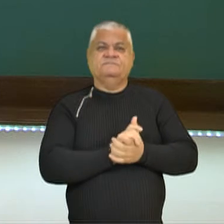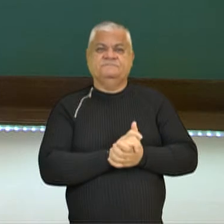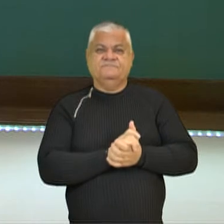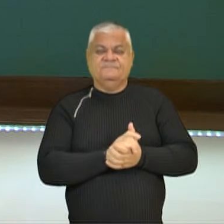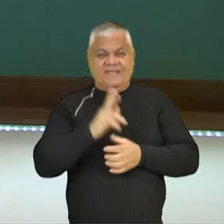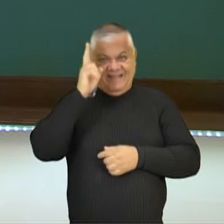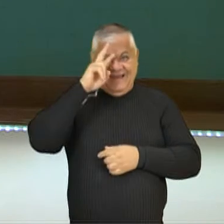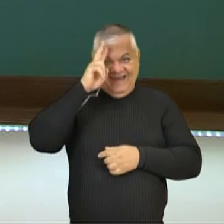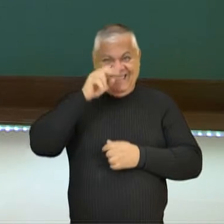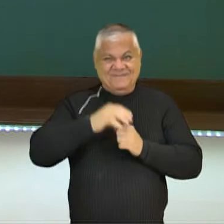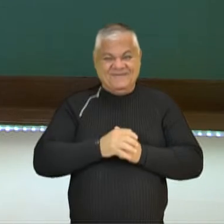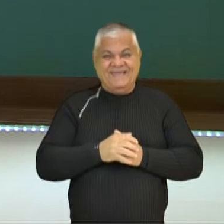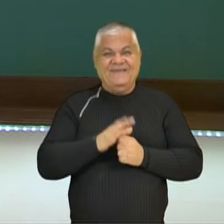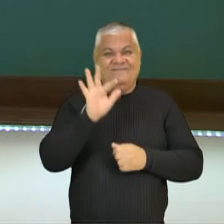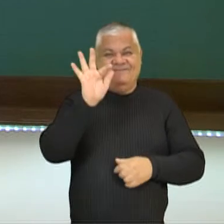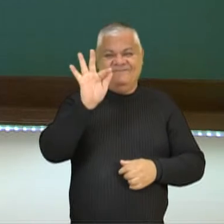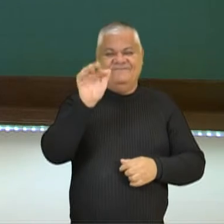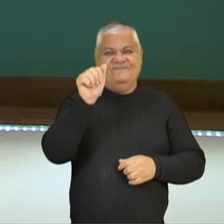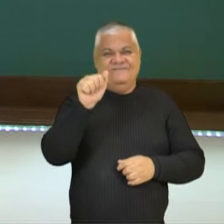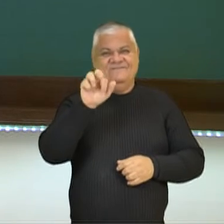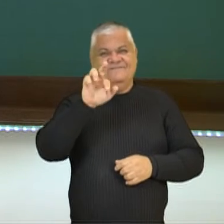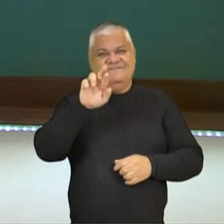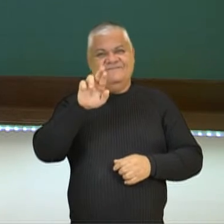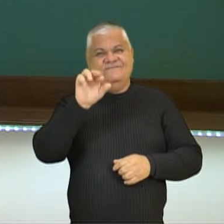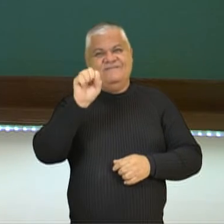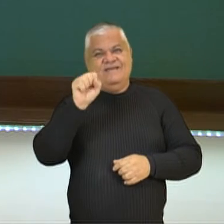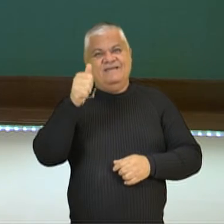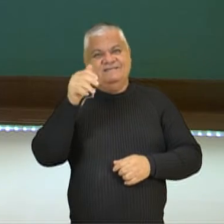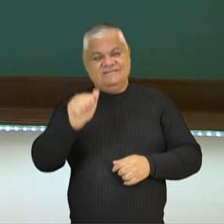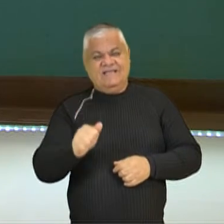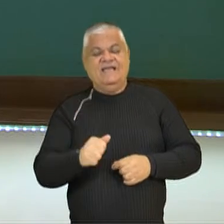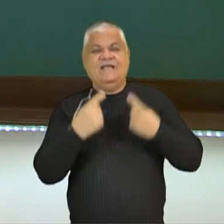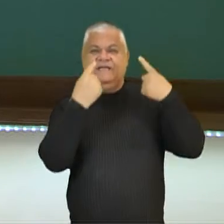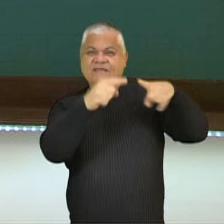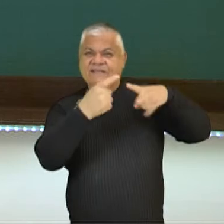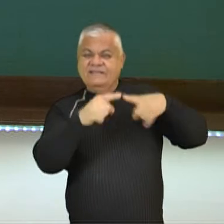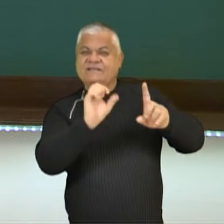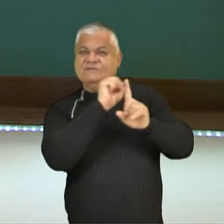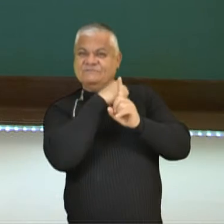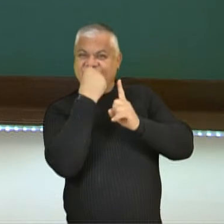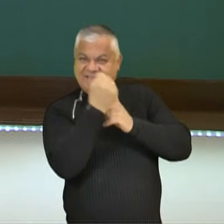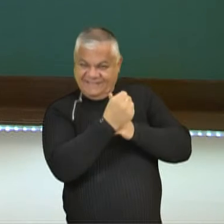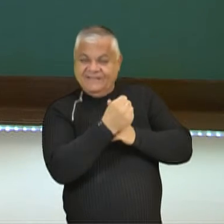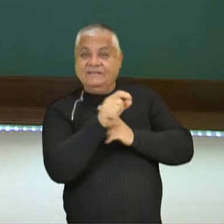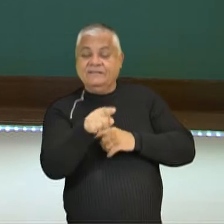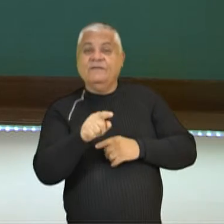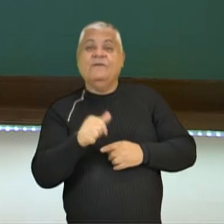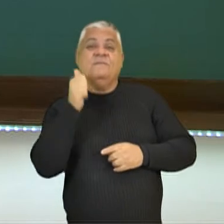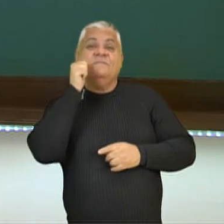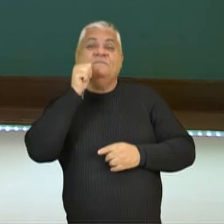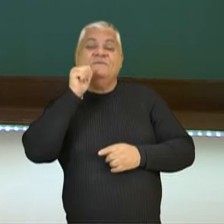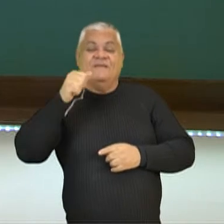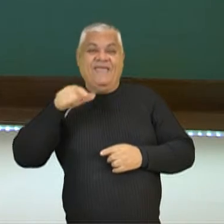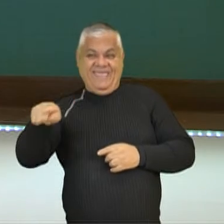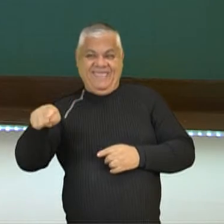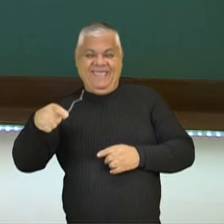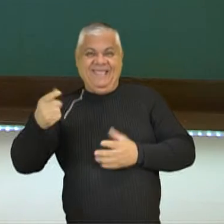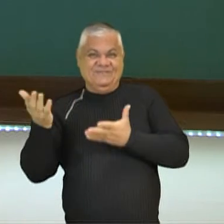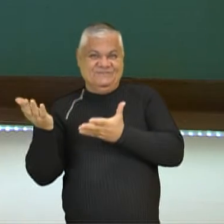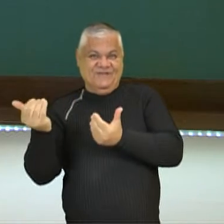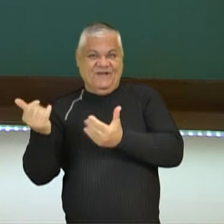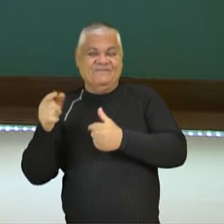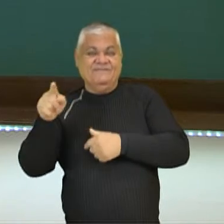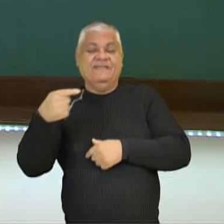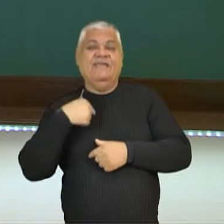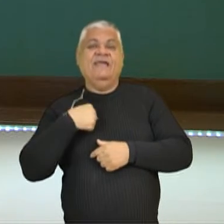que a gente viu sobre a farsa, que faz uma crítica à sociedade, e a farsa da Inês Pereira, ela tem, né, dentro